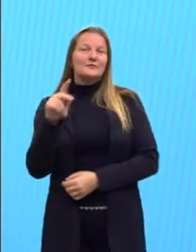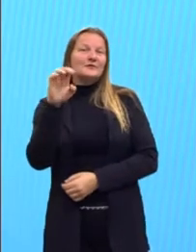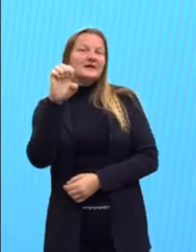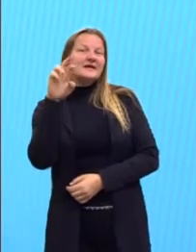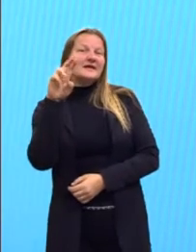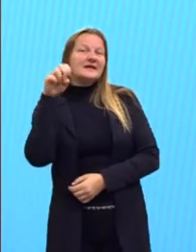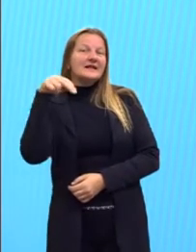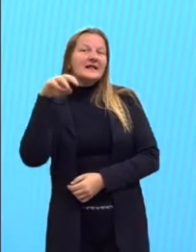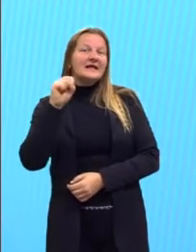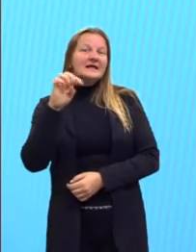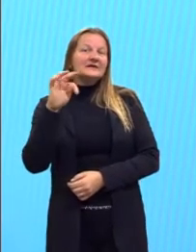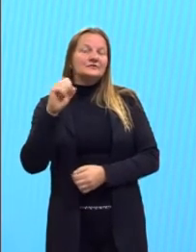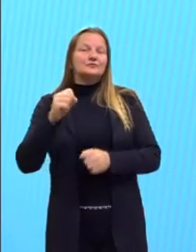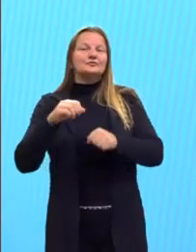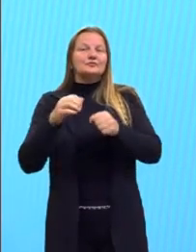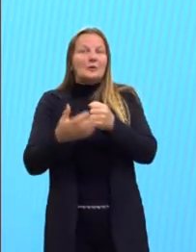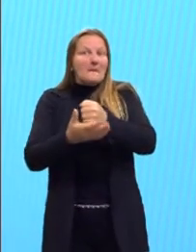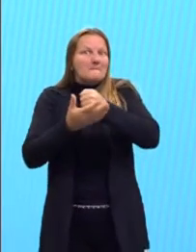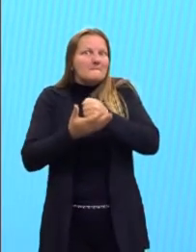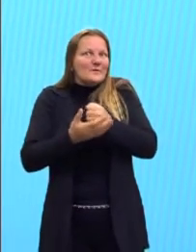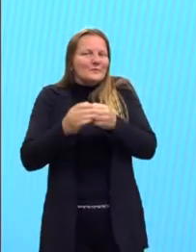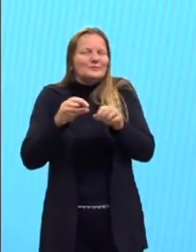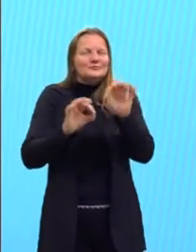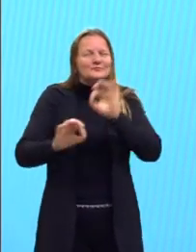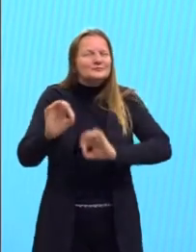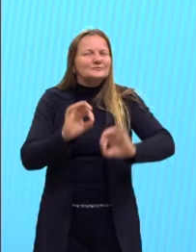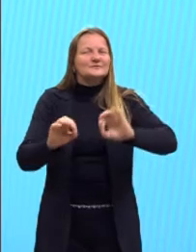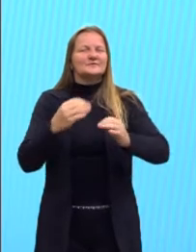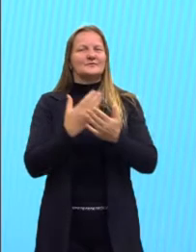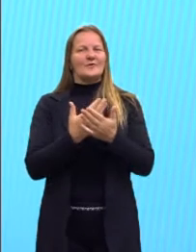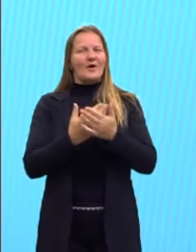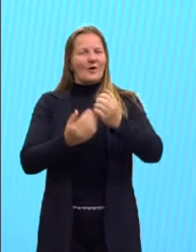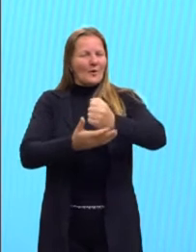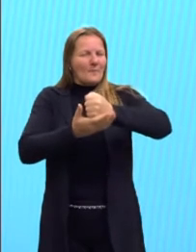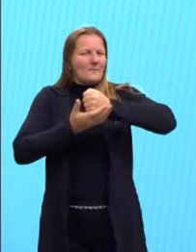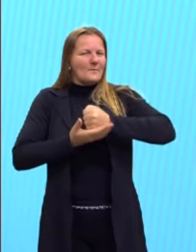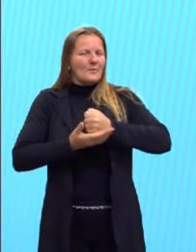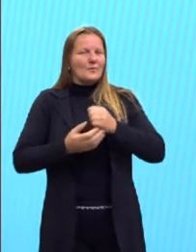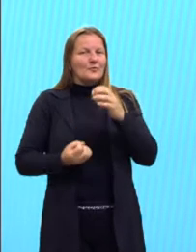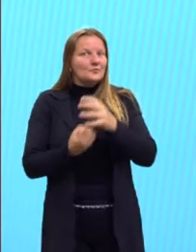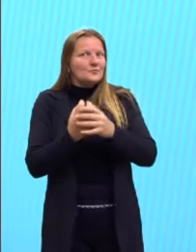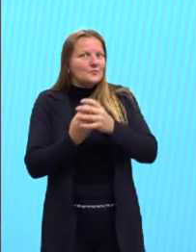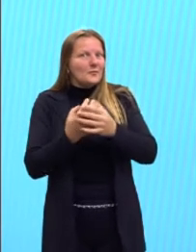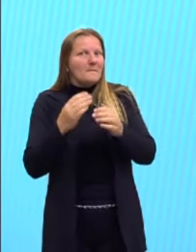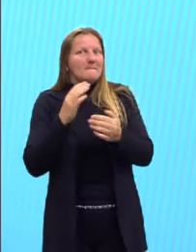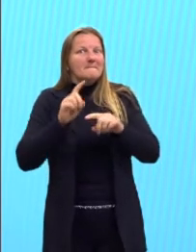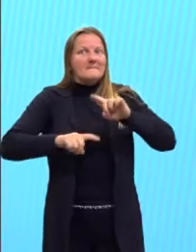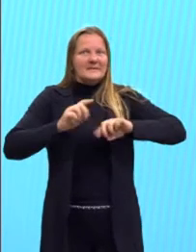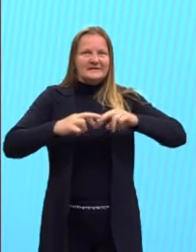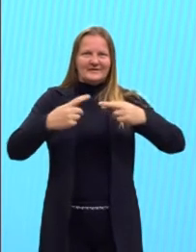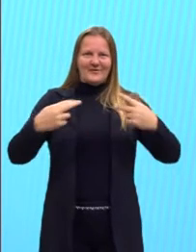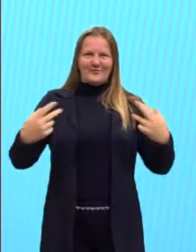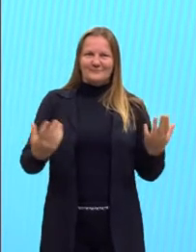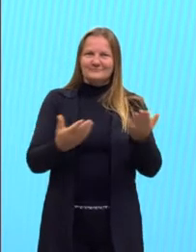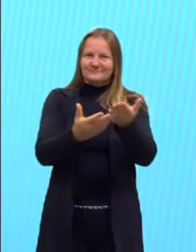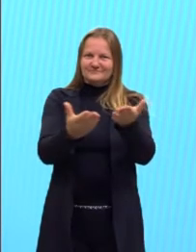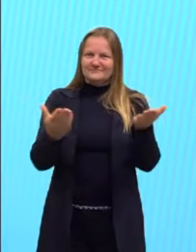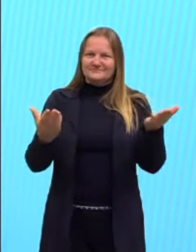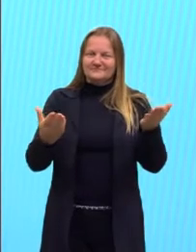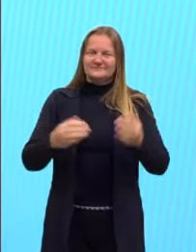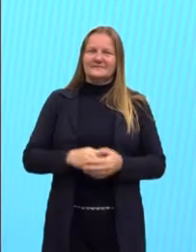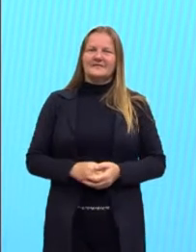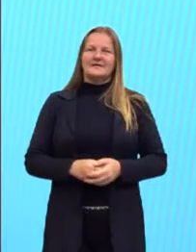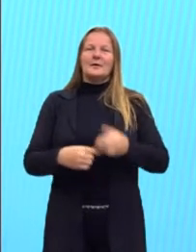que me apoia né me dá bastante ajuda né para produzir o material para você estar gurizada então